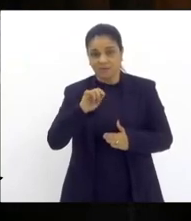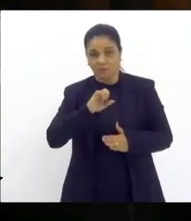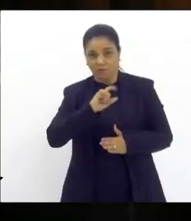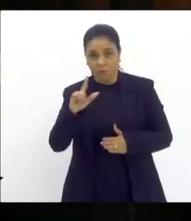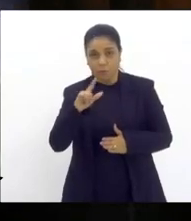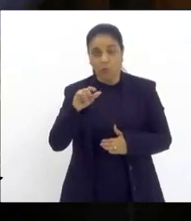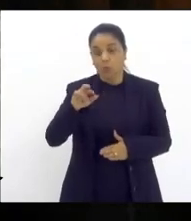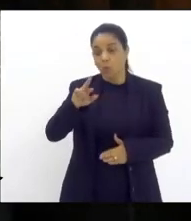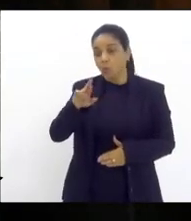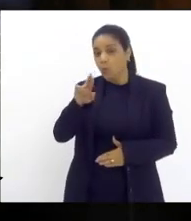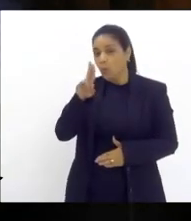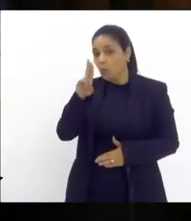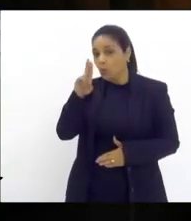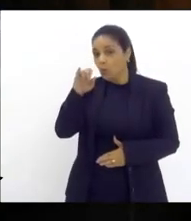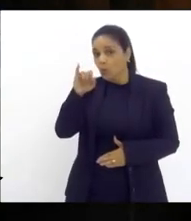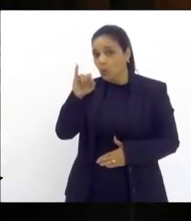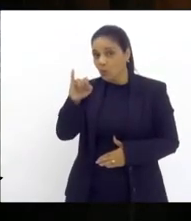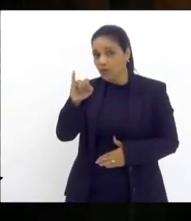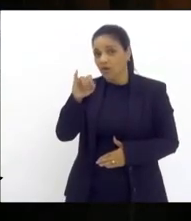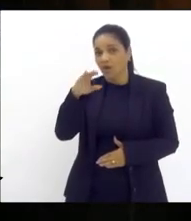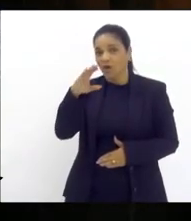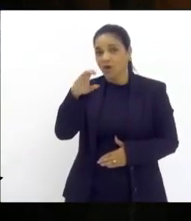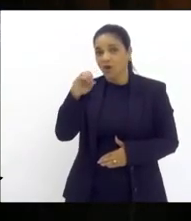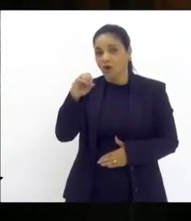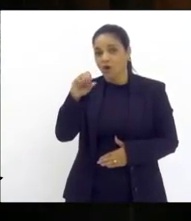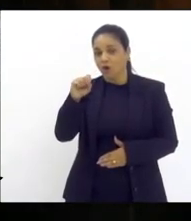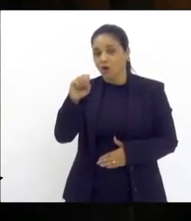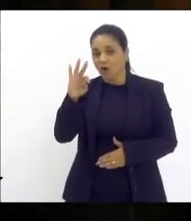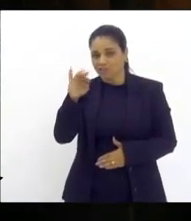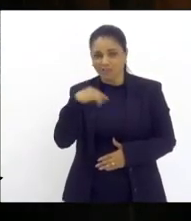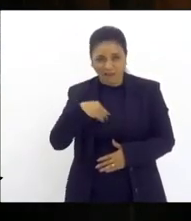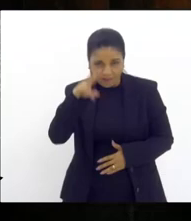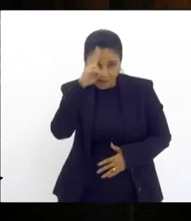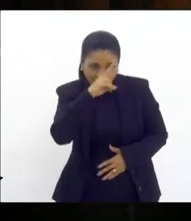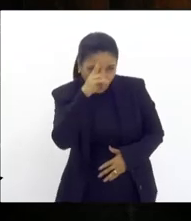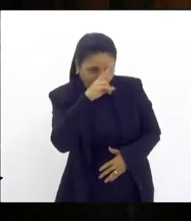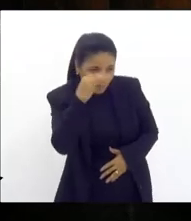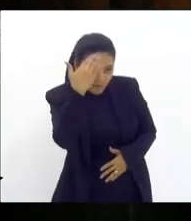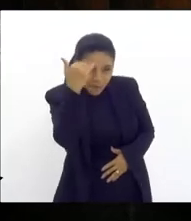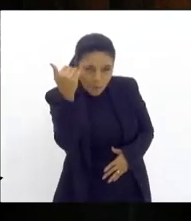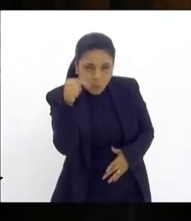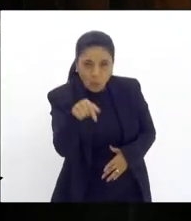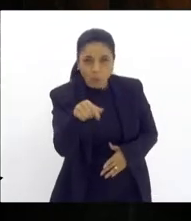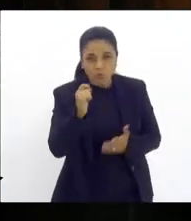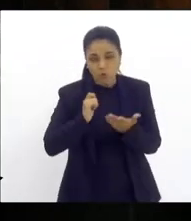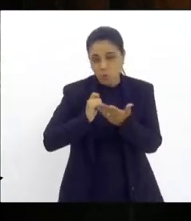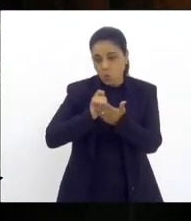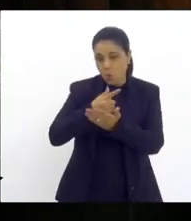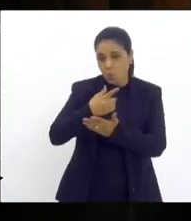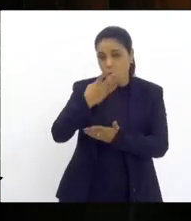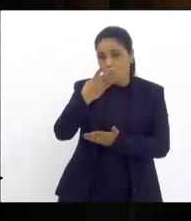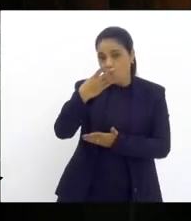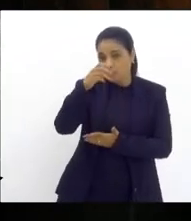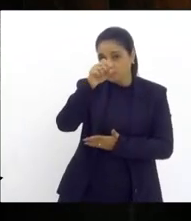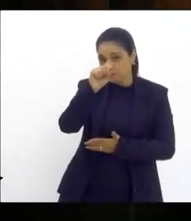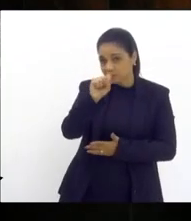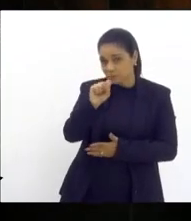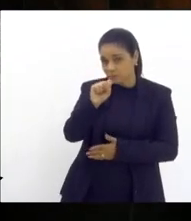quem não lembra do Rui Costa aquele famoso que comprou 48